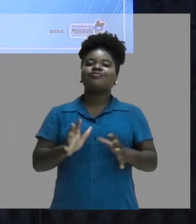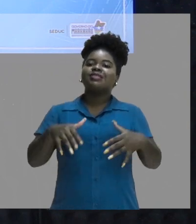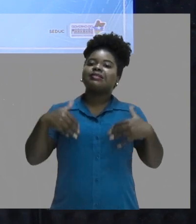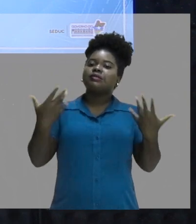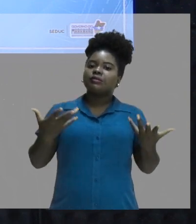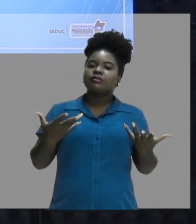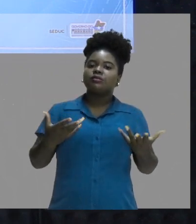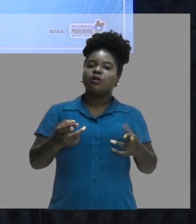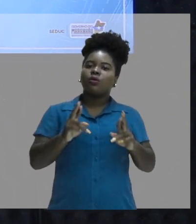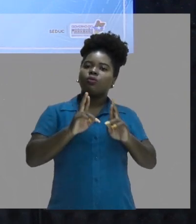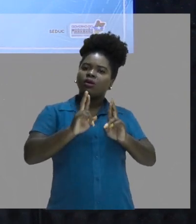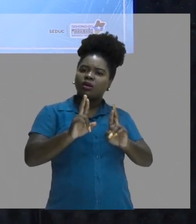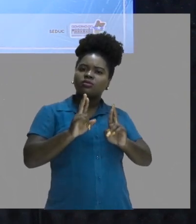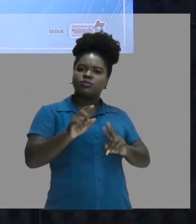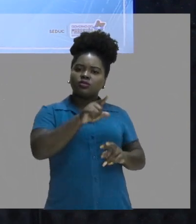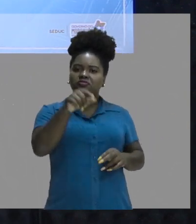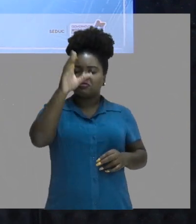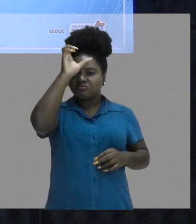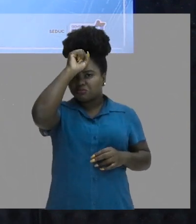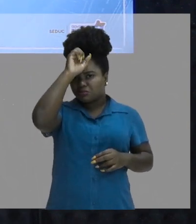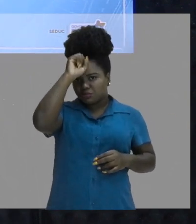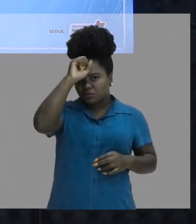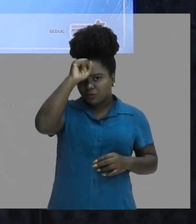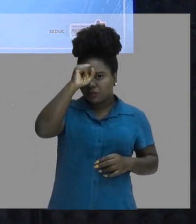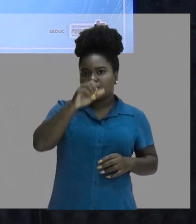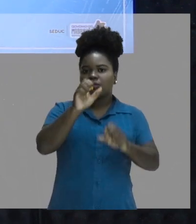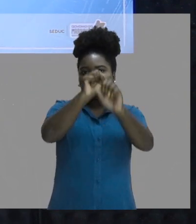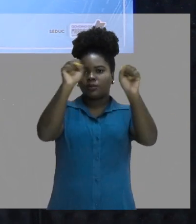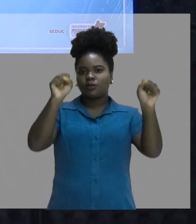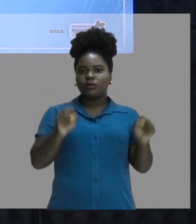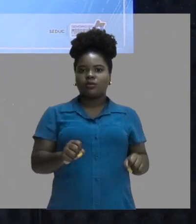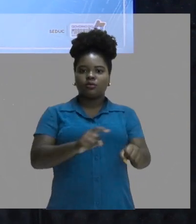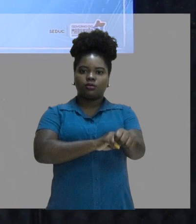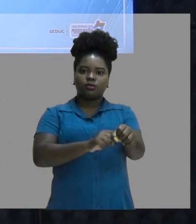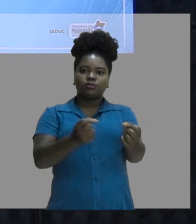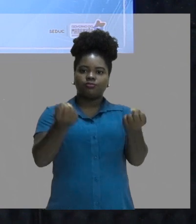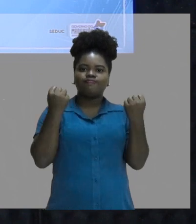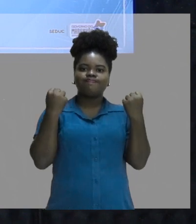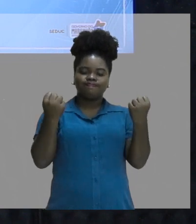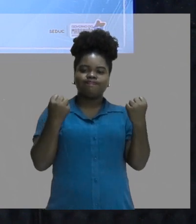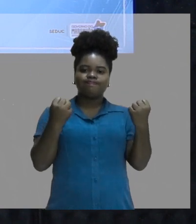espero ter contribuído, espero que vocês tenham entendido um pouquinho aí sobre o sistema muscular.